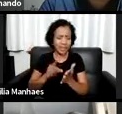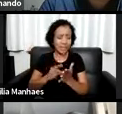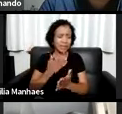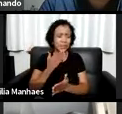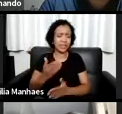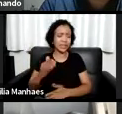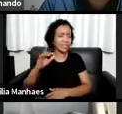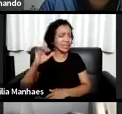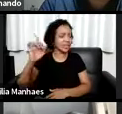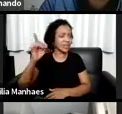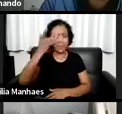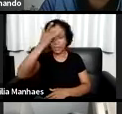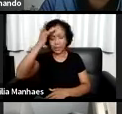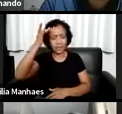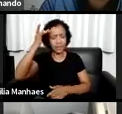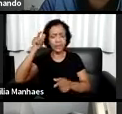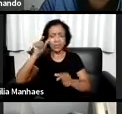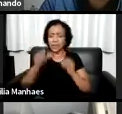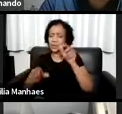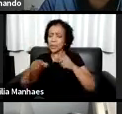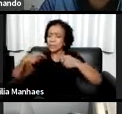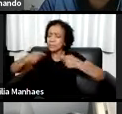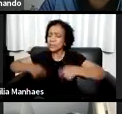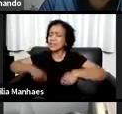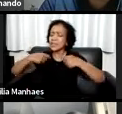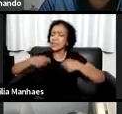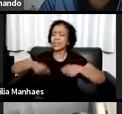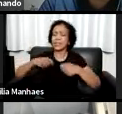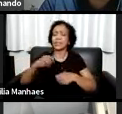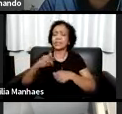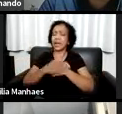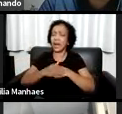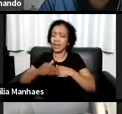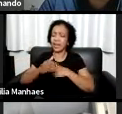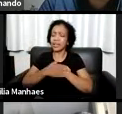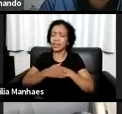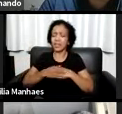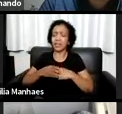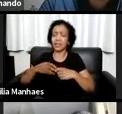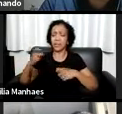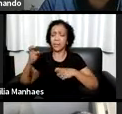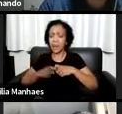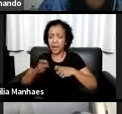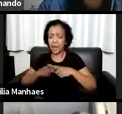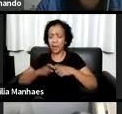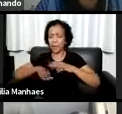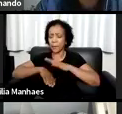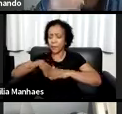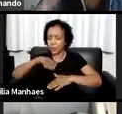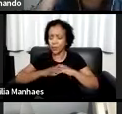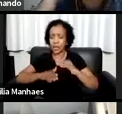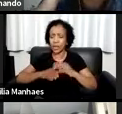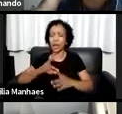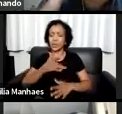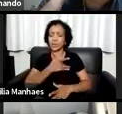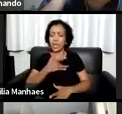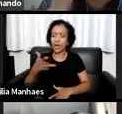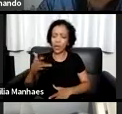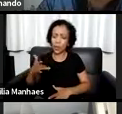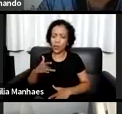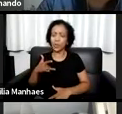pelas pessoas que necessitam do teu cuidado. Clamamos pelos médicos, pelos profissionais da área da saúde, pelas